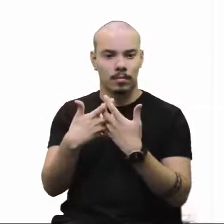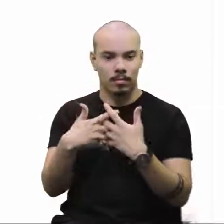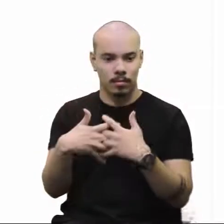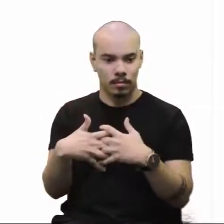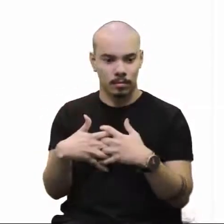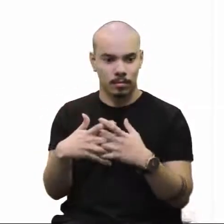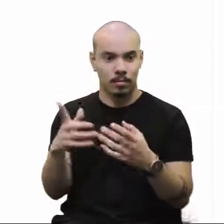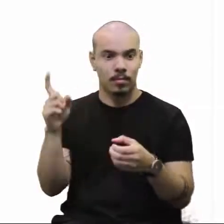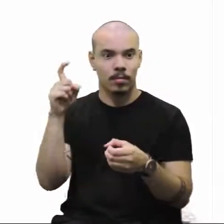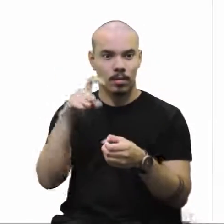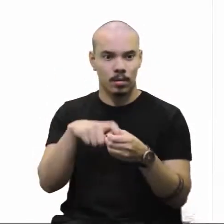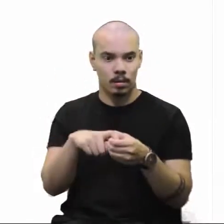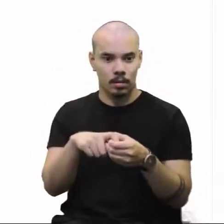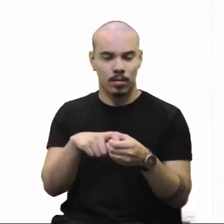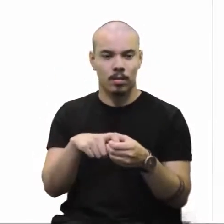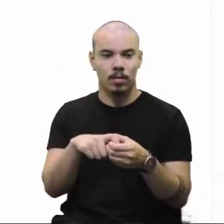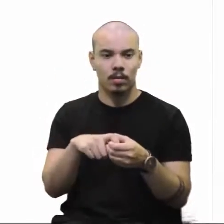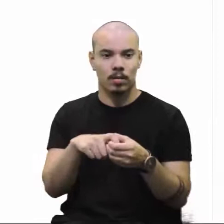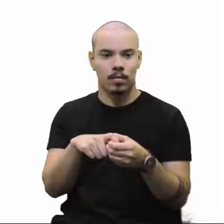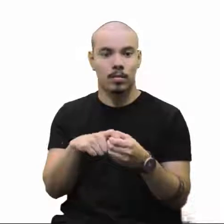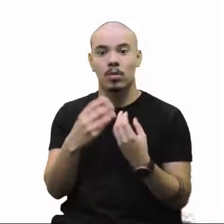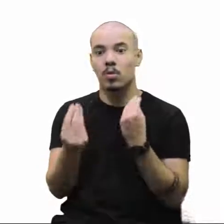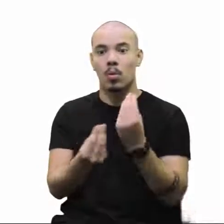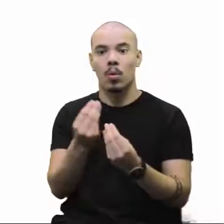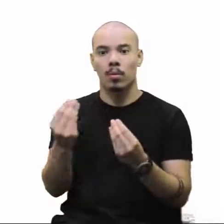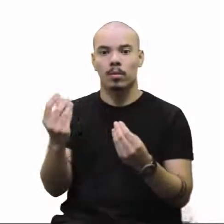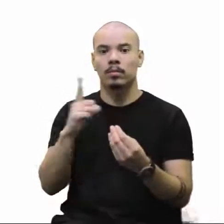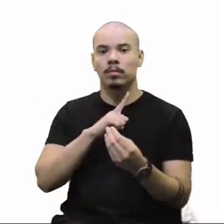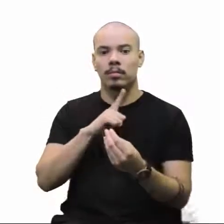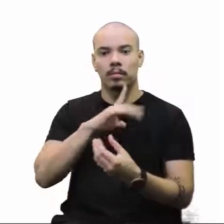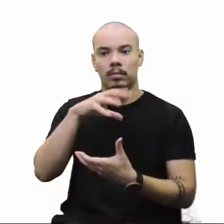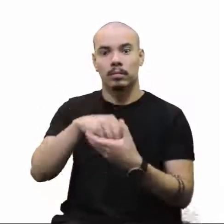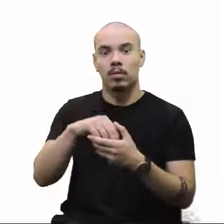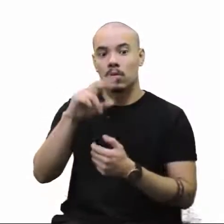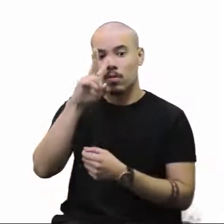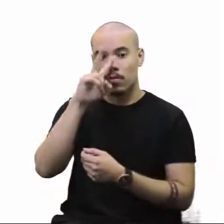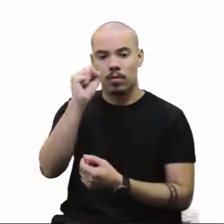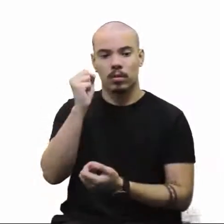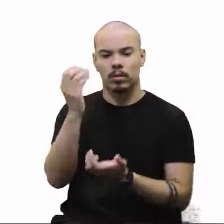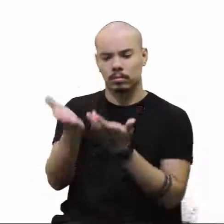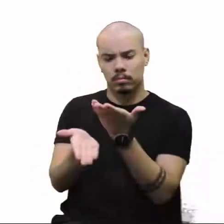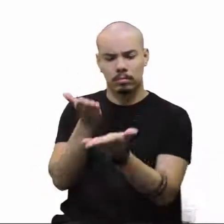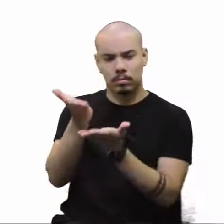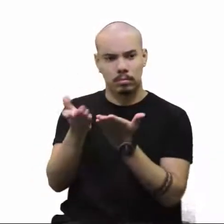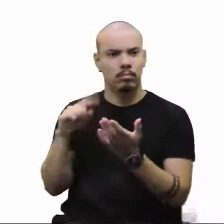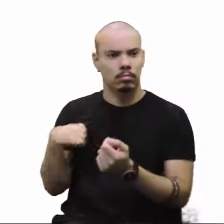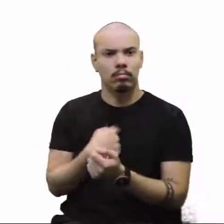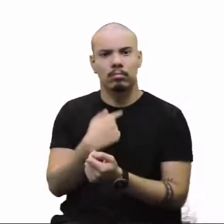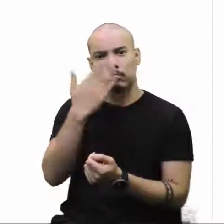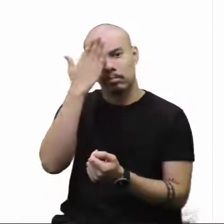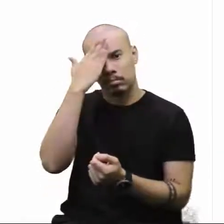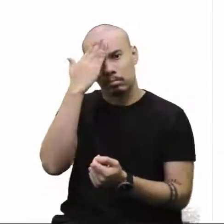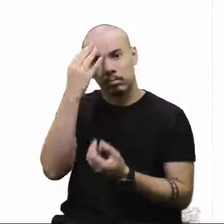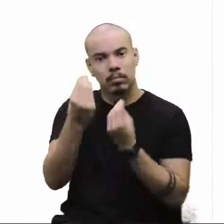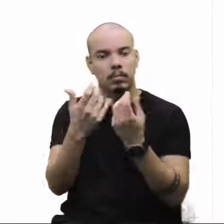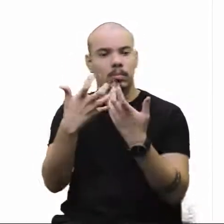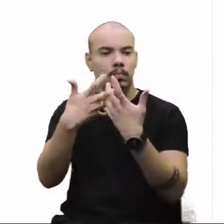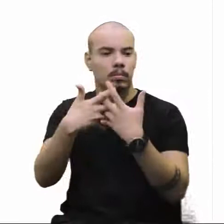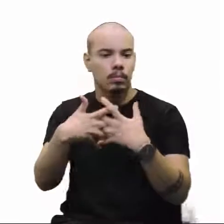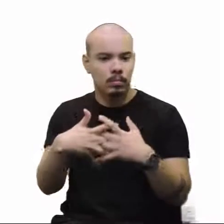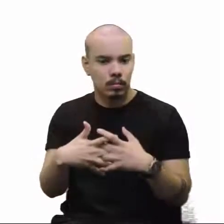canetinha. Relacionados à força magnética, né? Relacionados à força magnética. Aplicação da força magnética